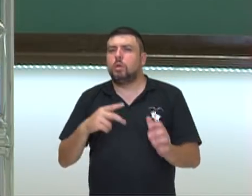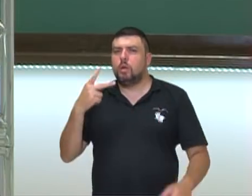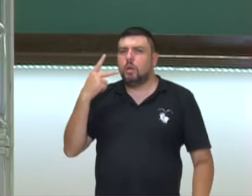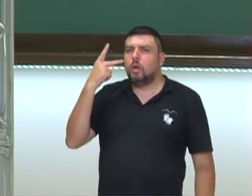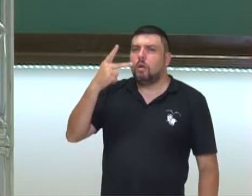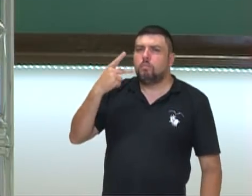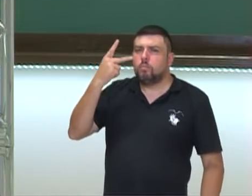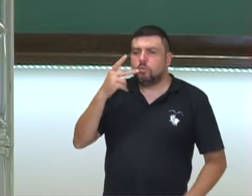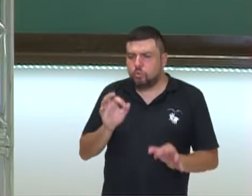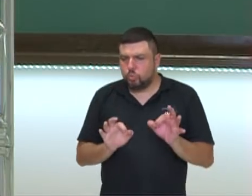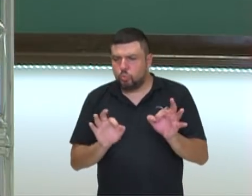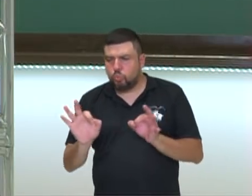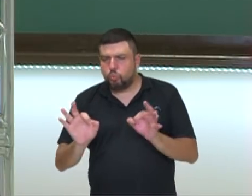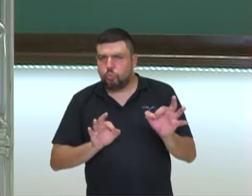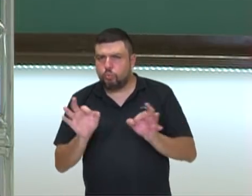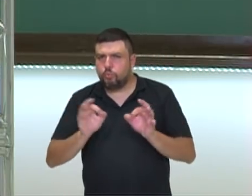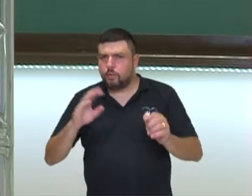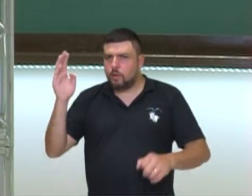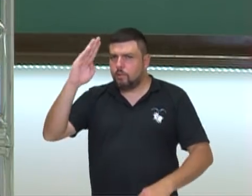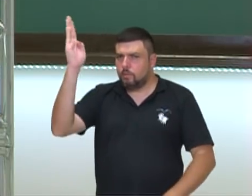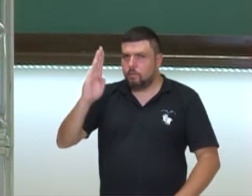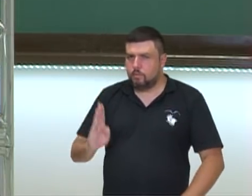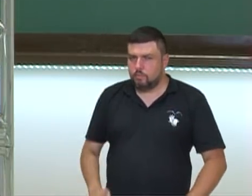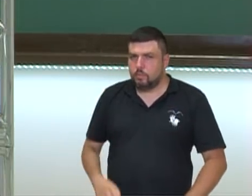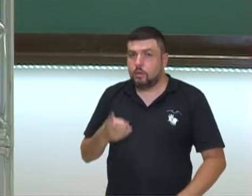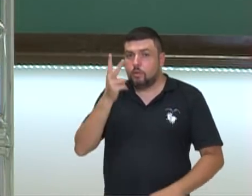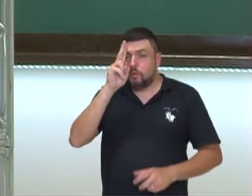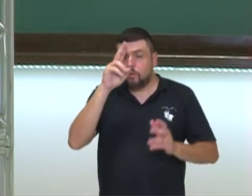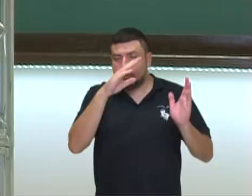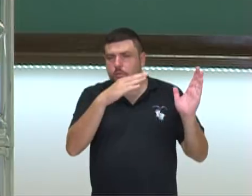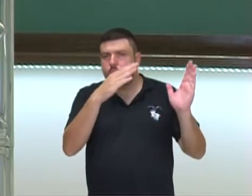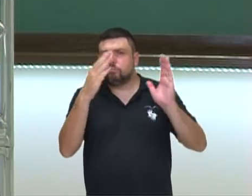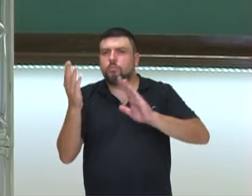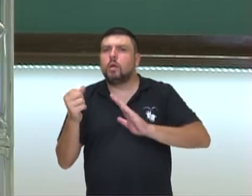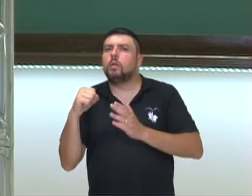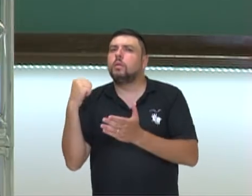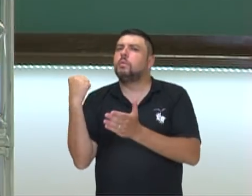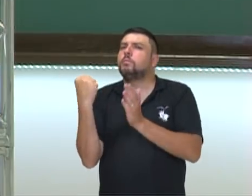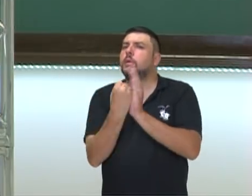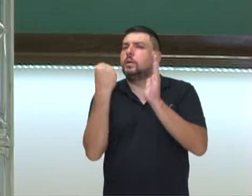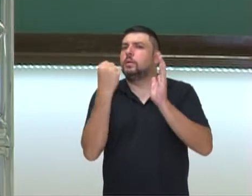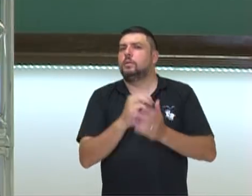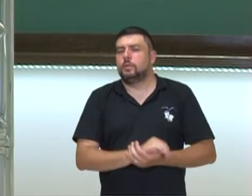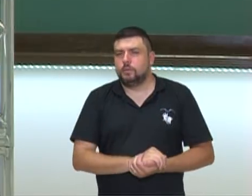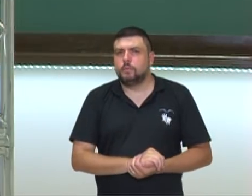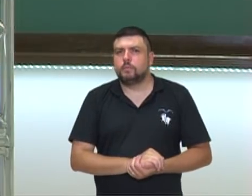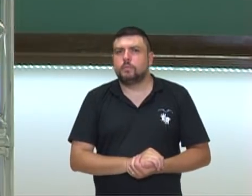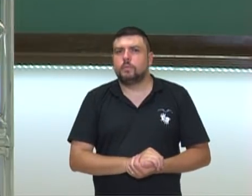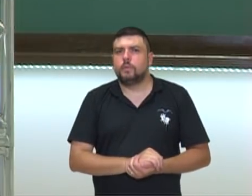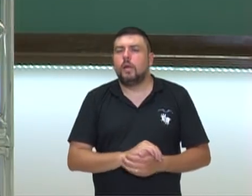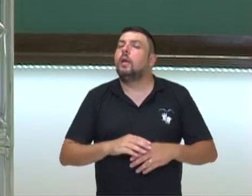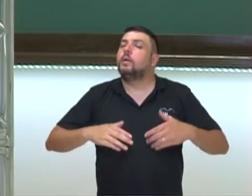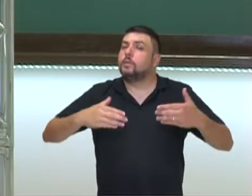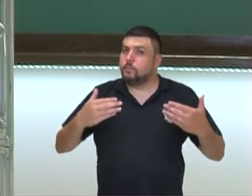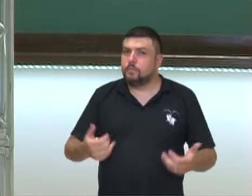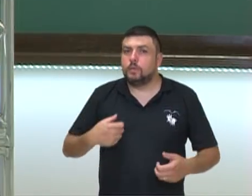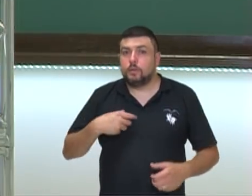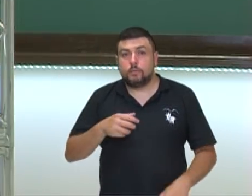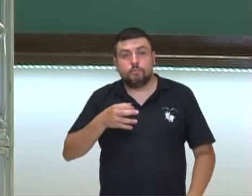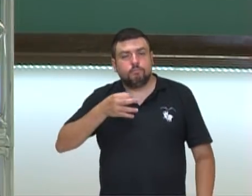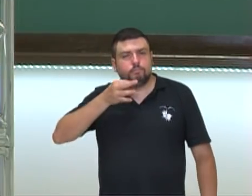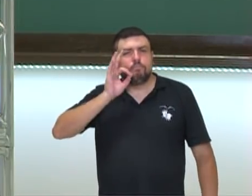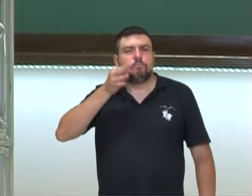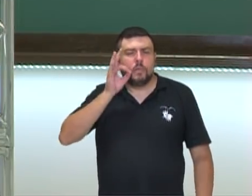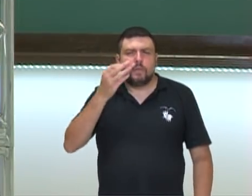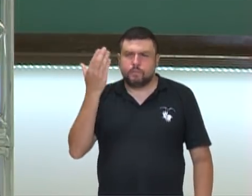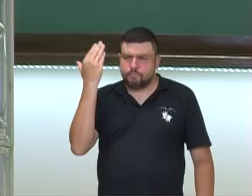do Brasil, aí participando da nossa história, os produtores de café. Por isso a importância aí dessa fruta e dessa produção